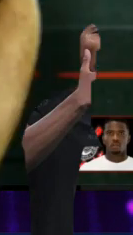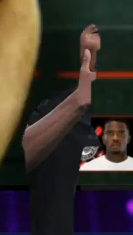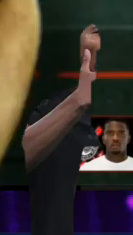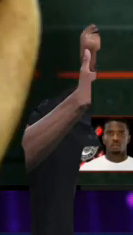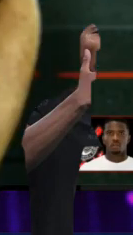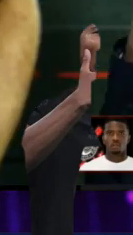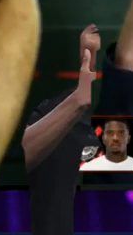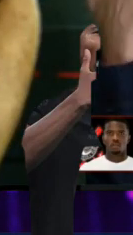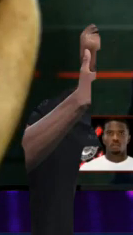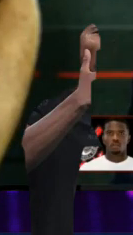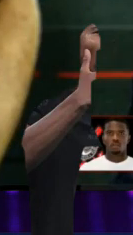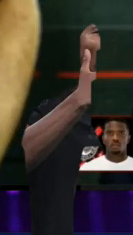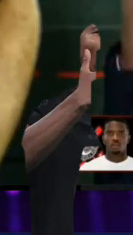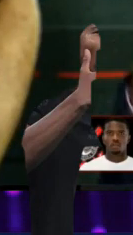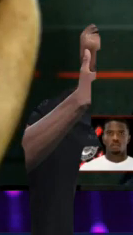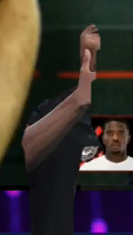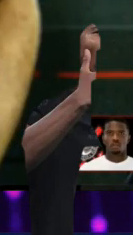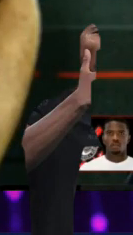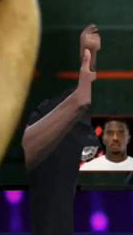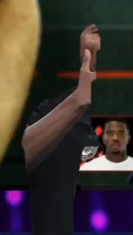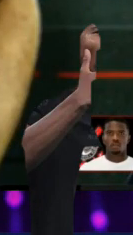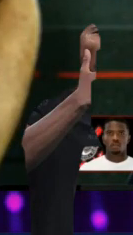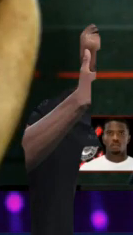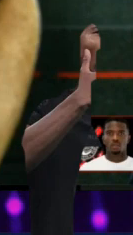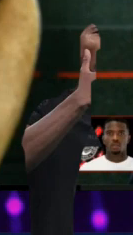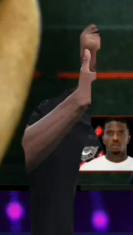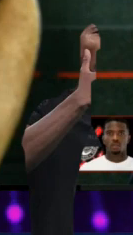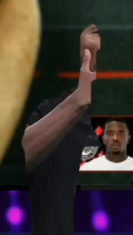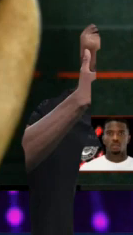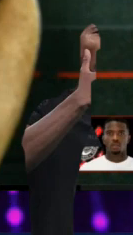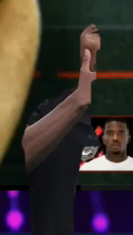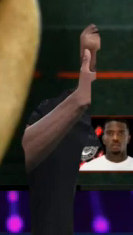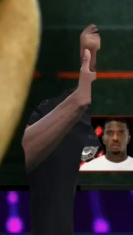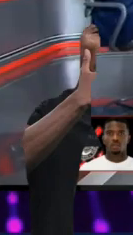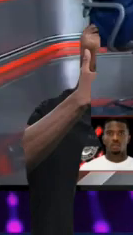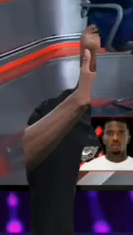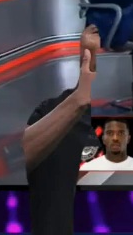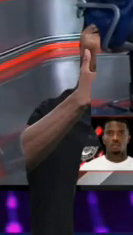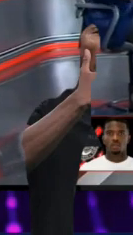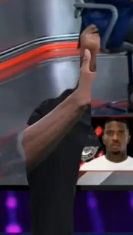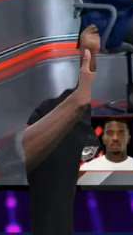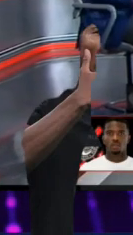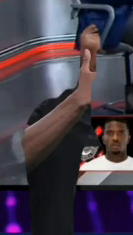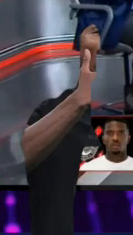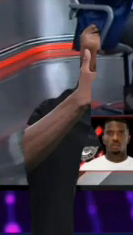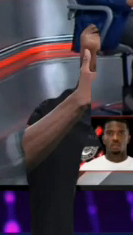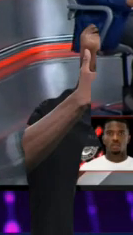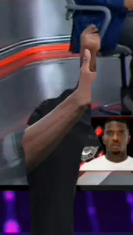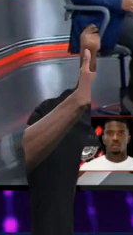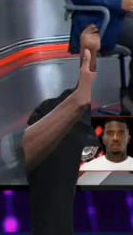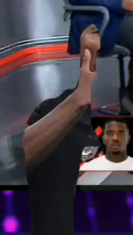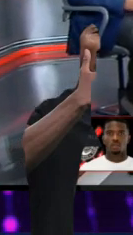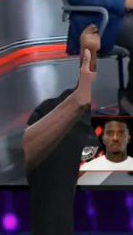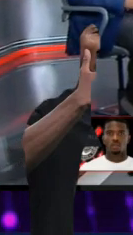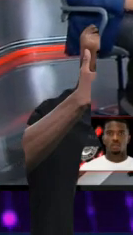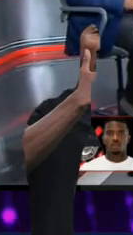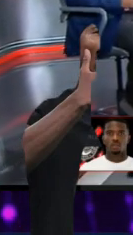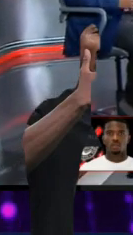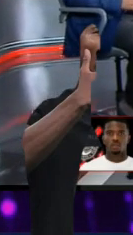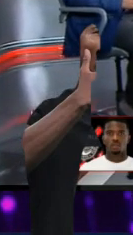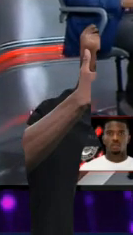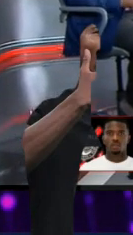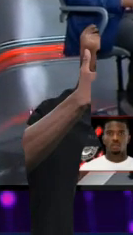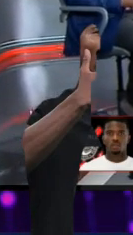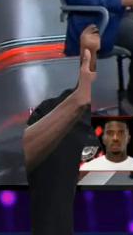assim, é o que eu já falei ali. Tipo assim, ganhamos por causa disso e no resto... Aí então ele já estão falando que eu fiz gol contra de novo, que não sei o quê. Aí